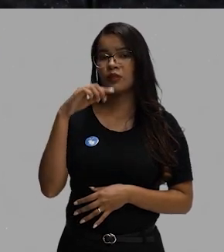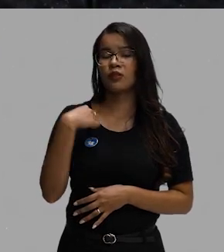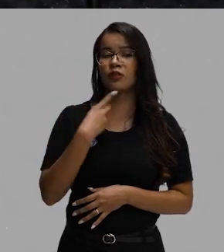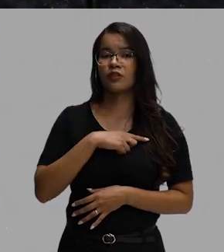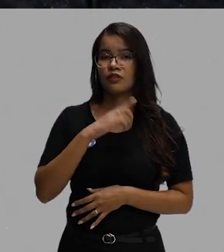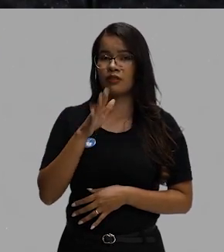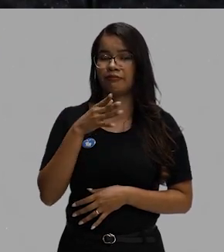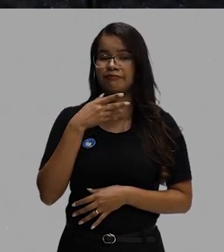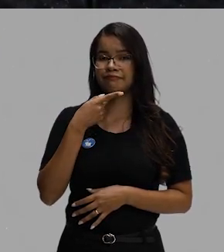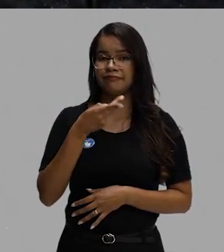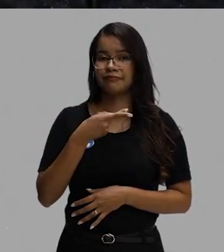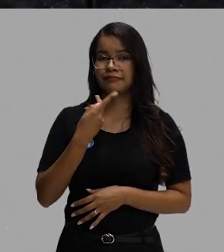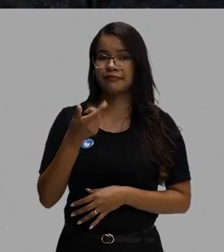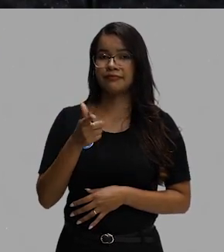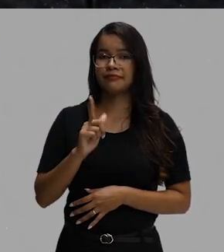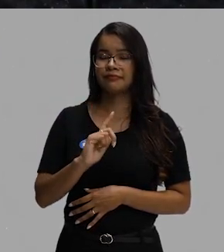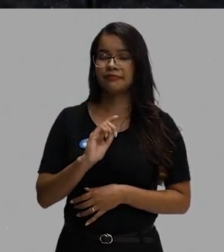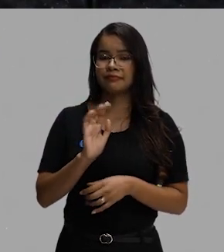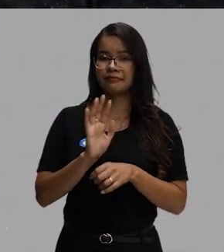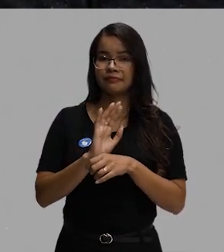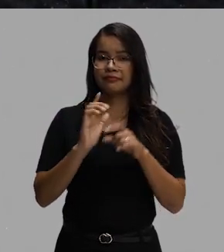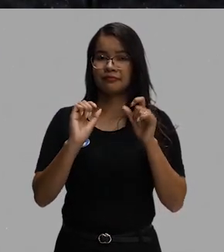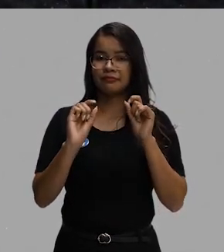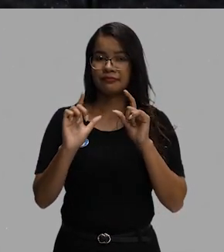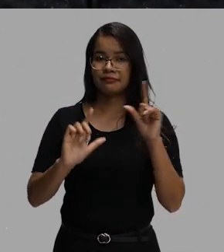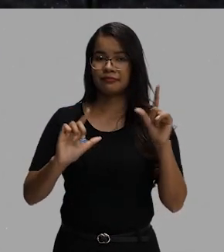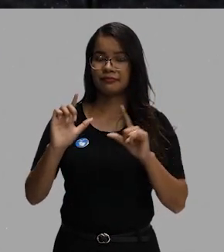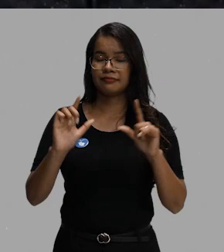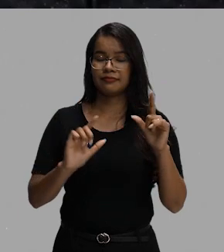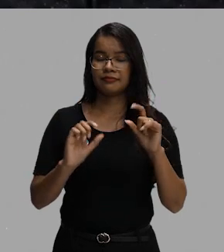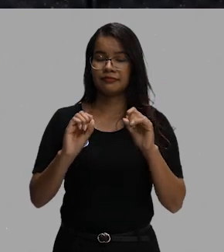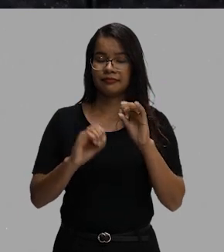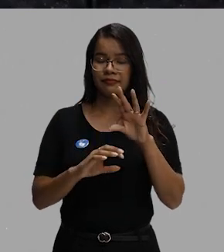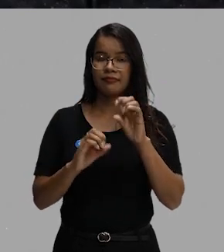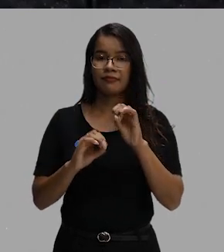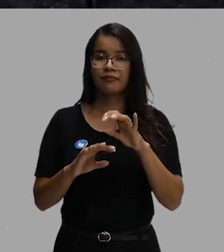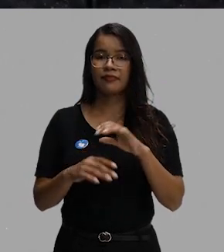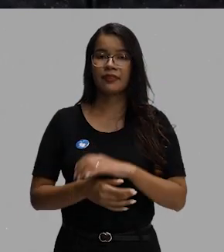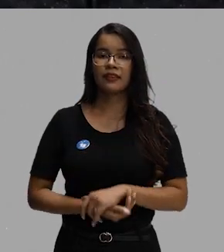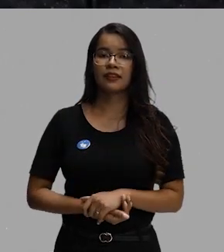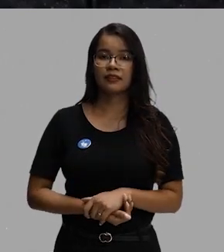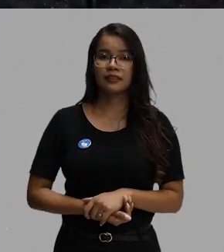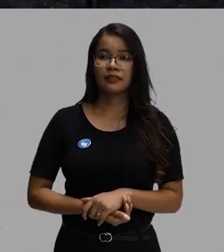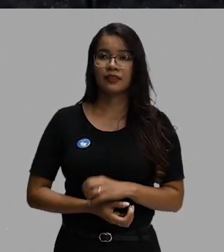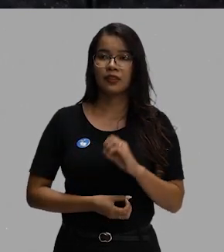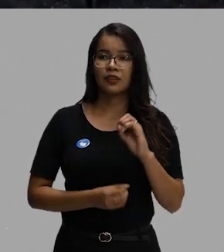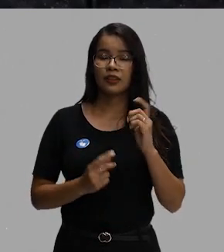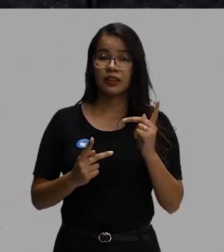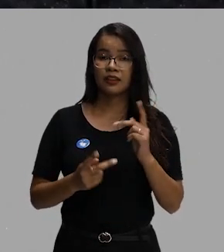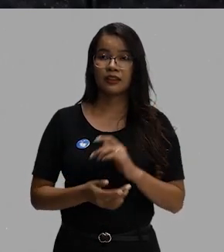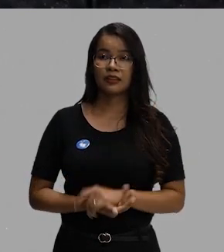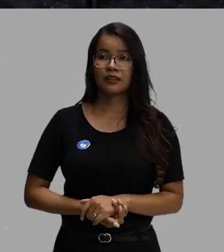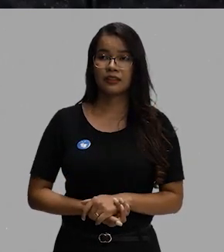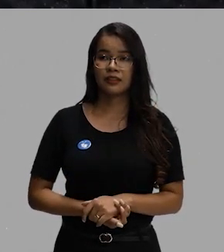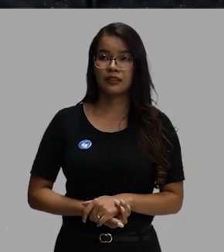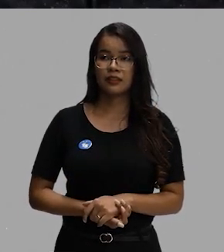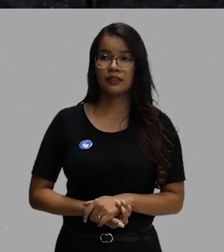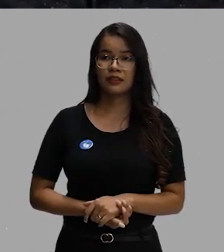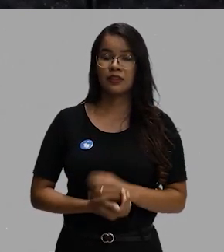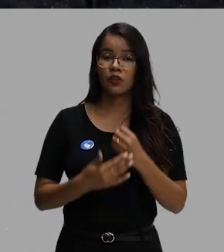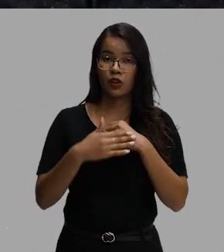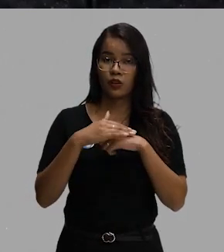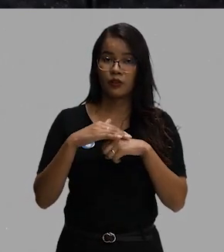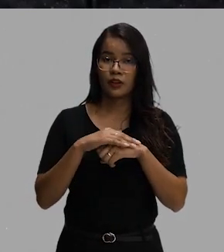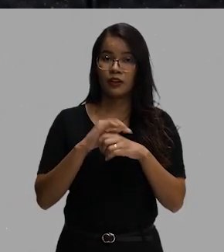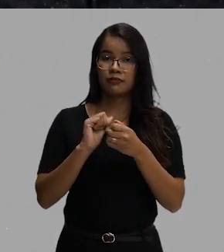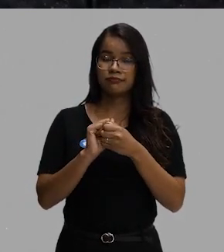recitou aqui. É para lembrar dessa época que influenciou tanto aqui os nossos autores. Então, converse com